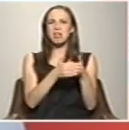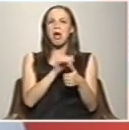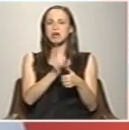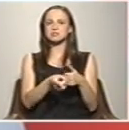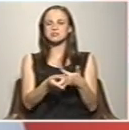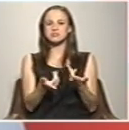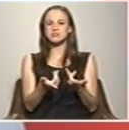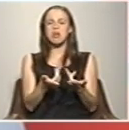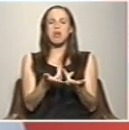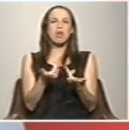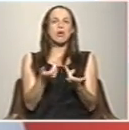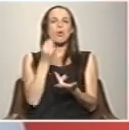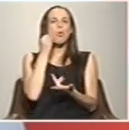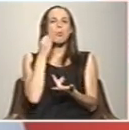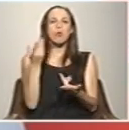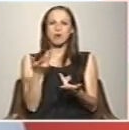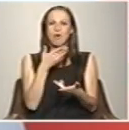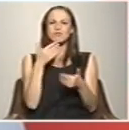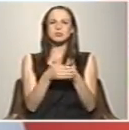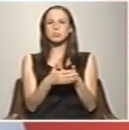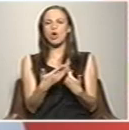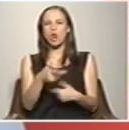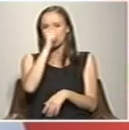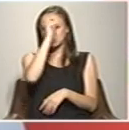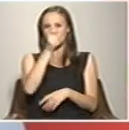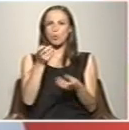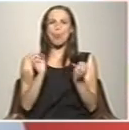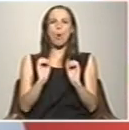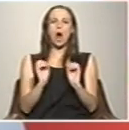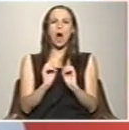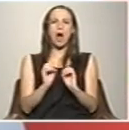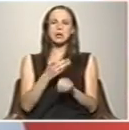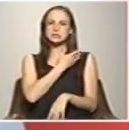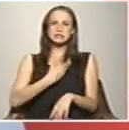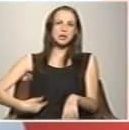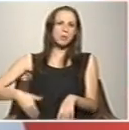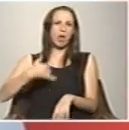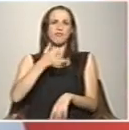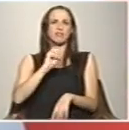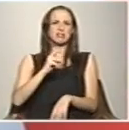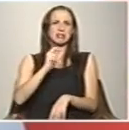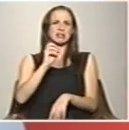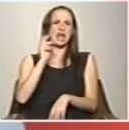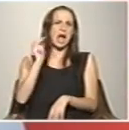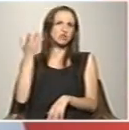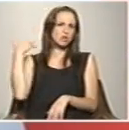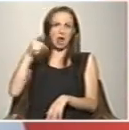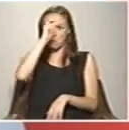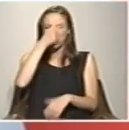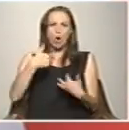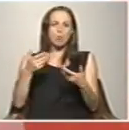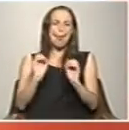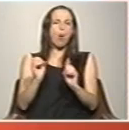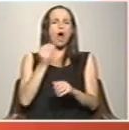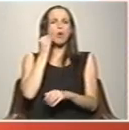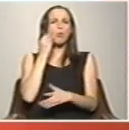envelhecimento deixou de ter aquele respeito que a gente sabia que tinha aqui há 20, 30, 40 anos atrás?